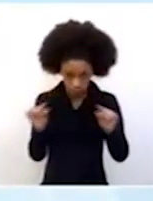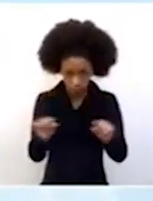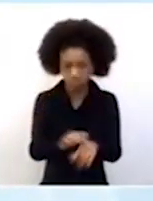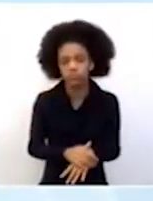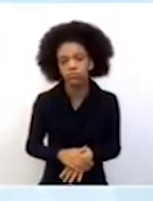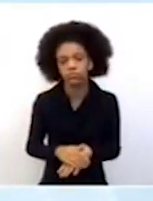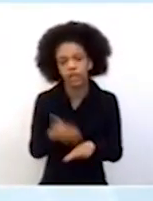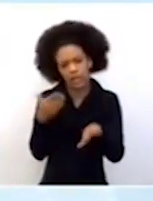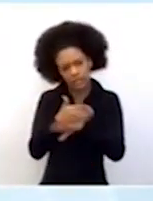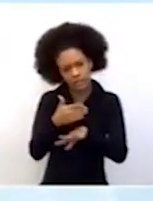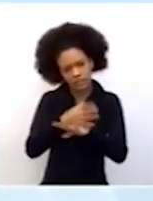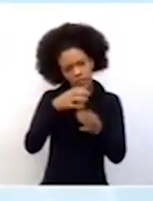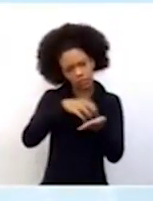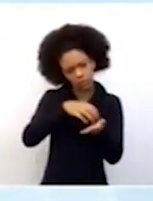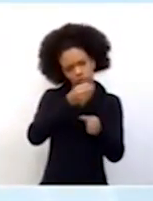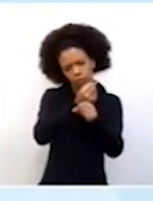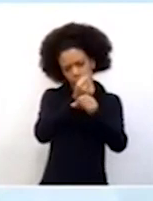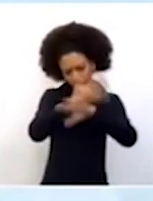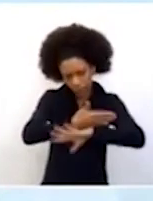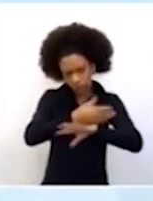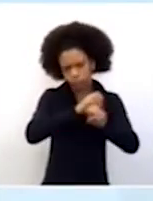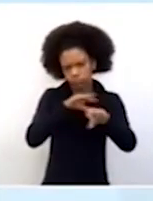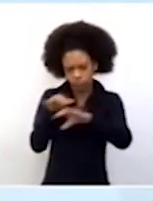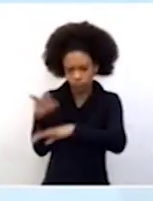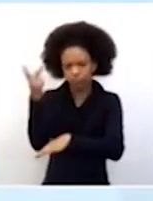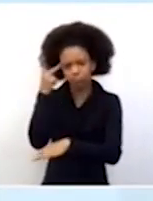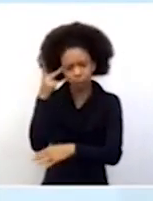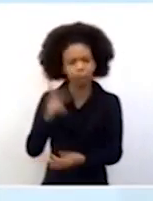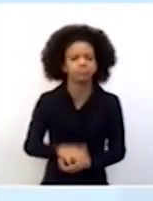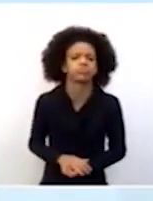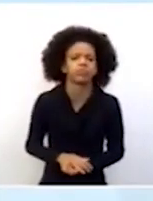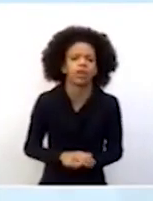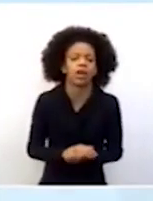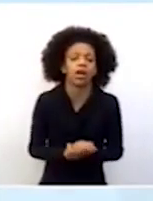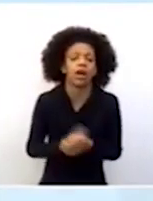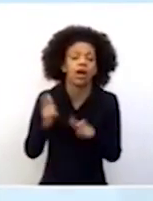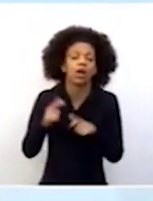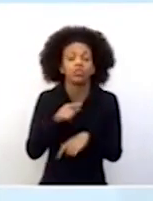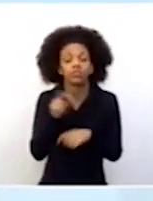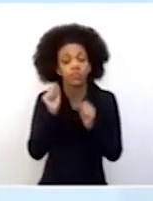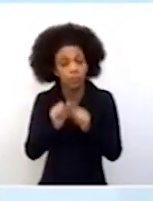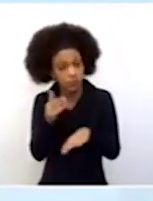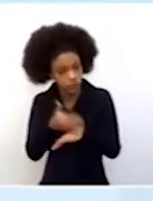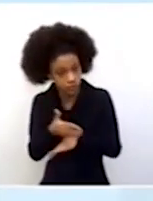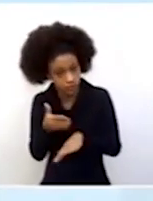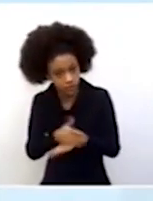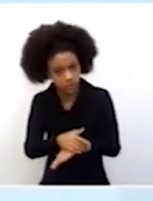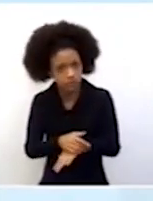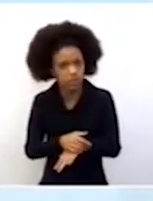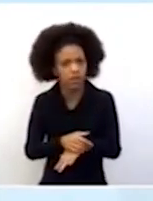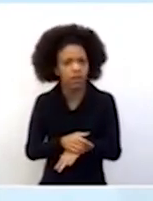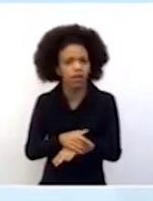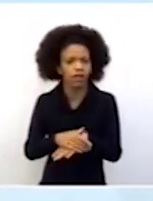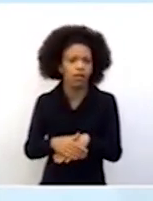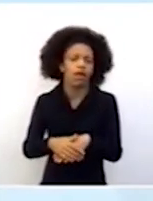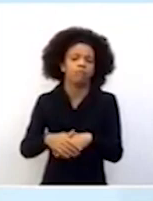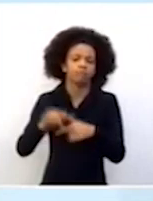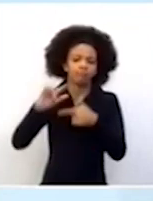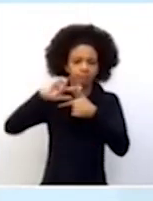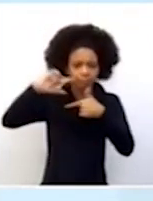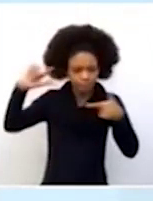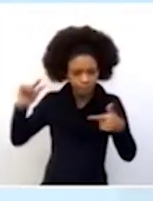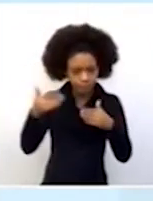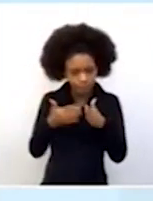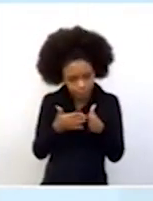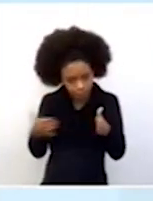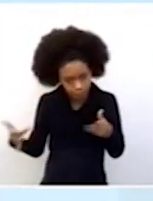né, acessar o Centro de Mídias do Educação do Estado de São Paulo, né, onde você, né, pode acessar, né, a programação da semana e também